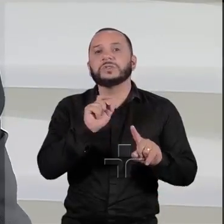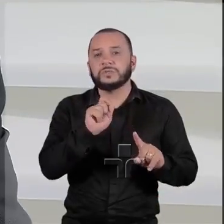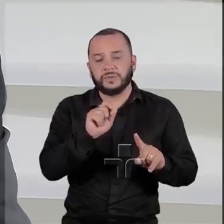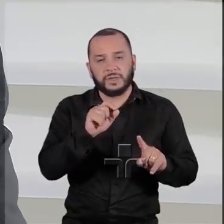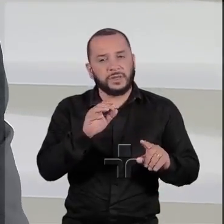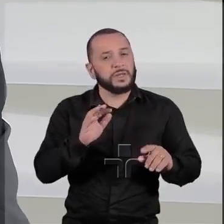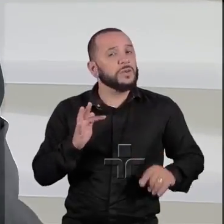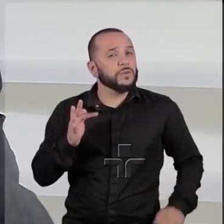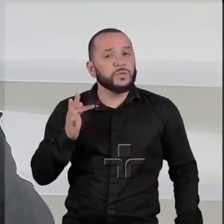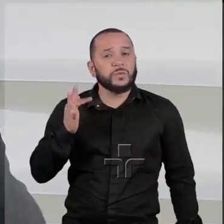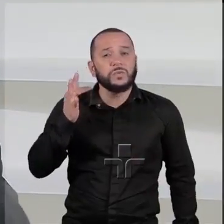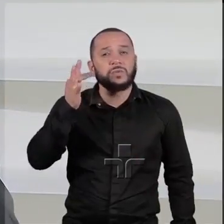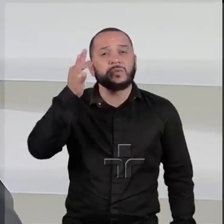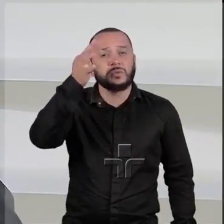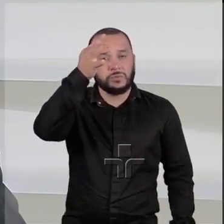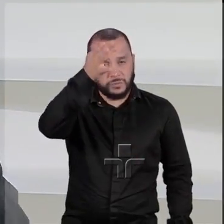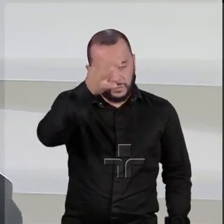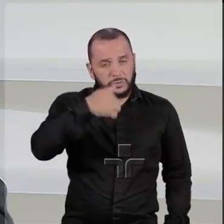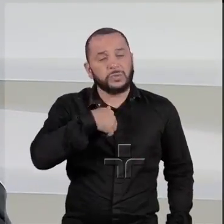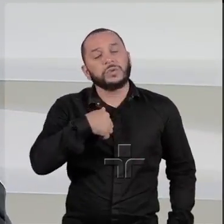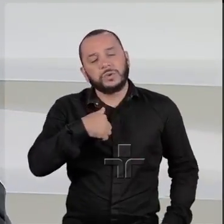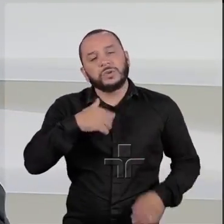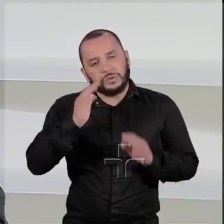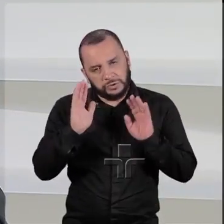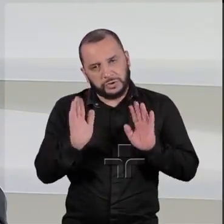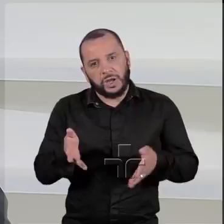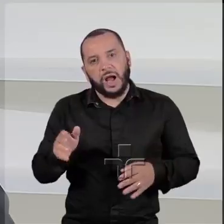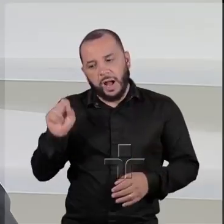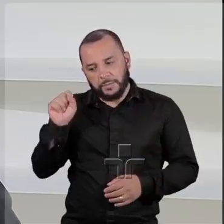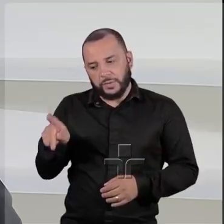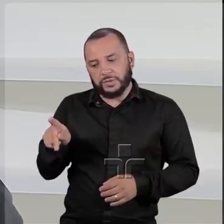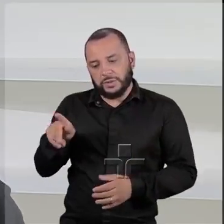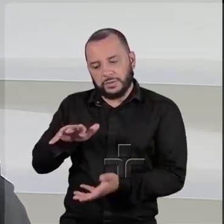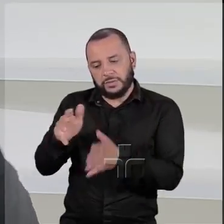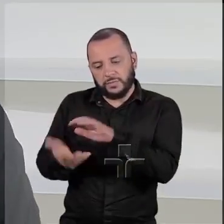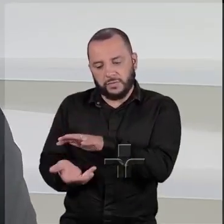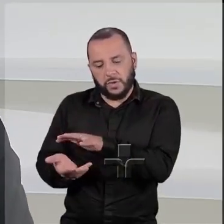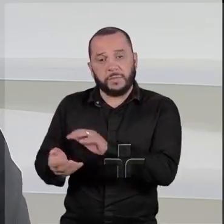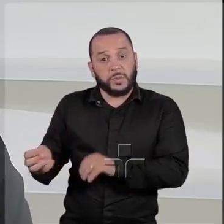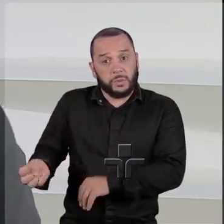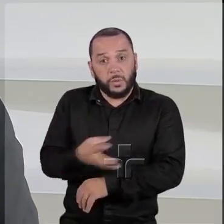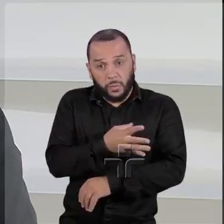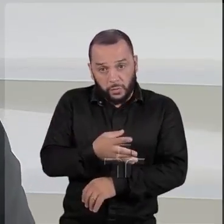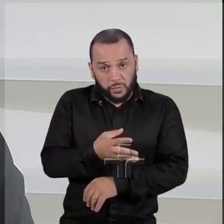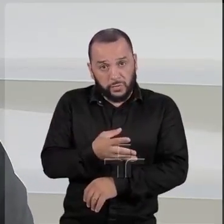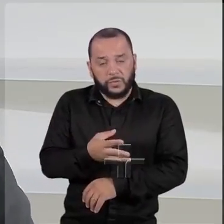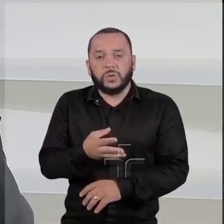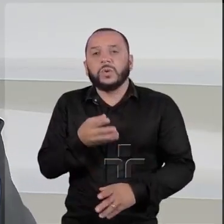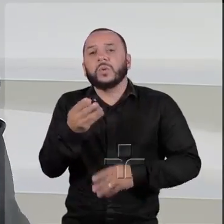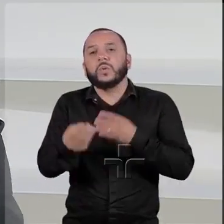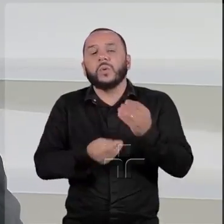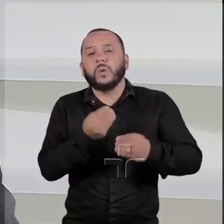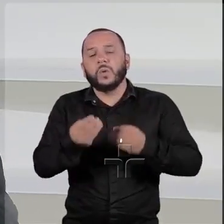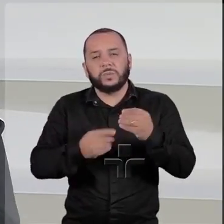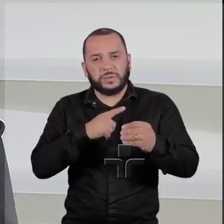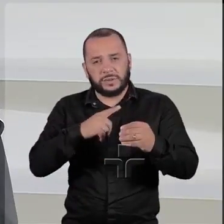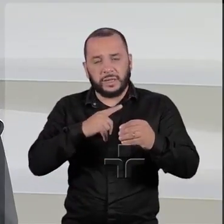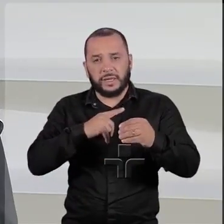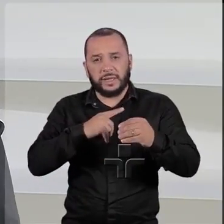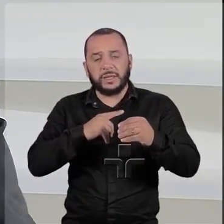na frente, quando esse novo sistema estiver funcionando, como o teto vai ser